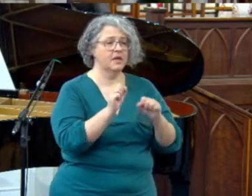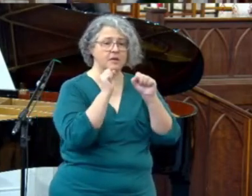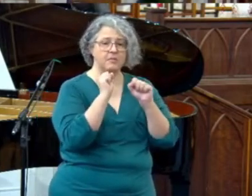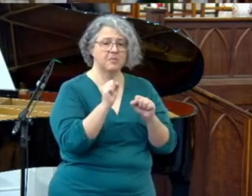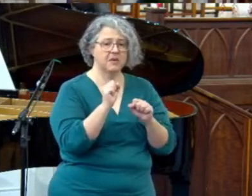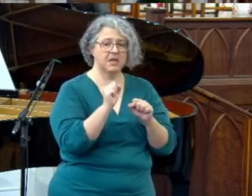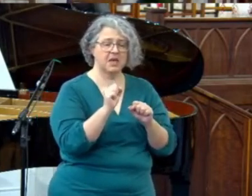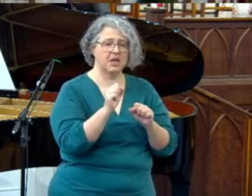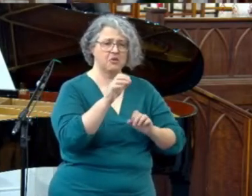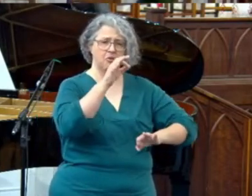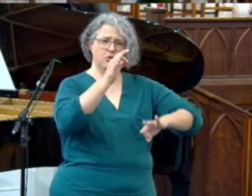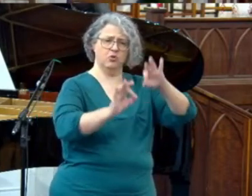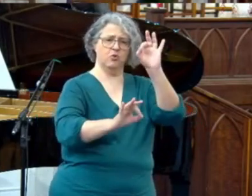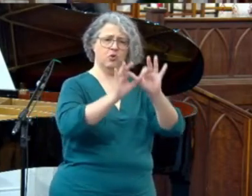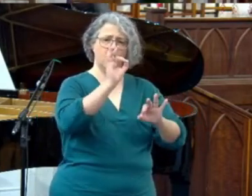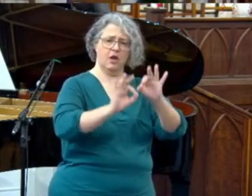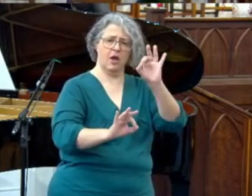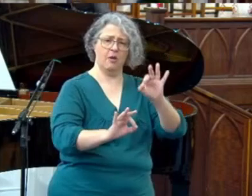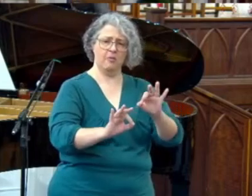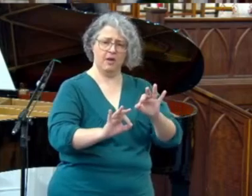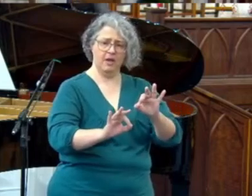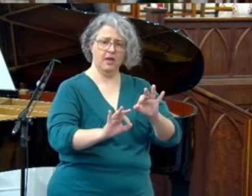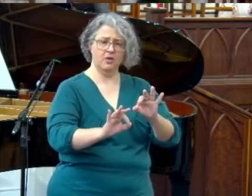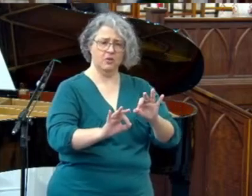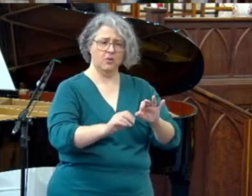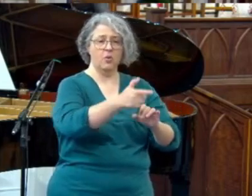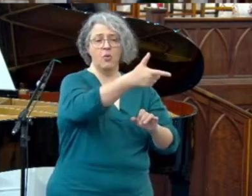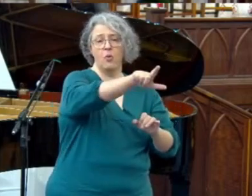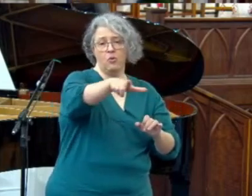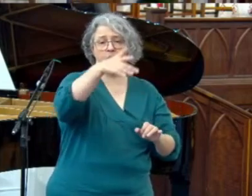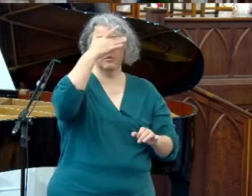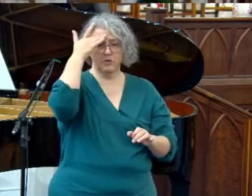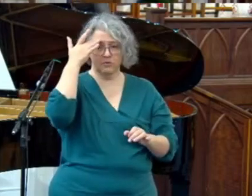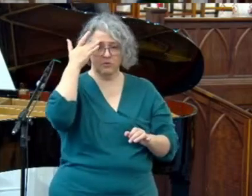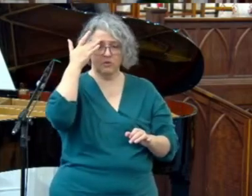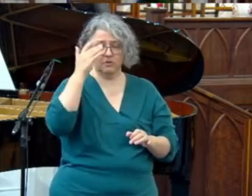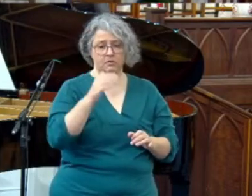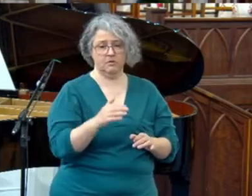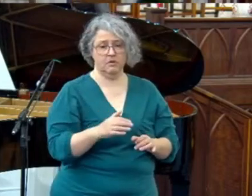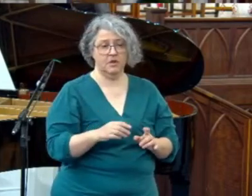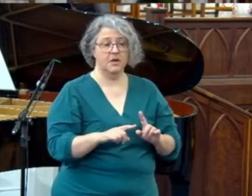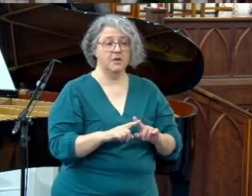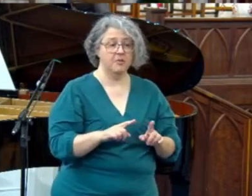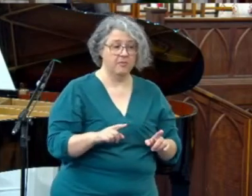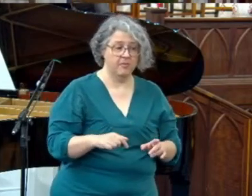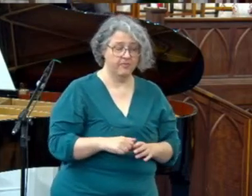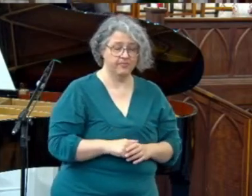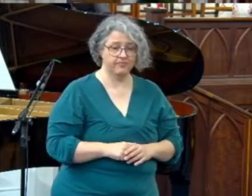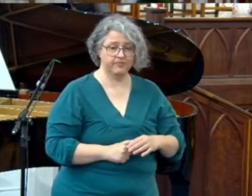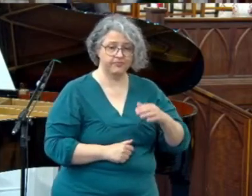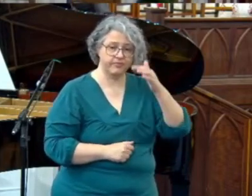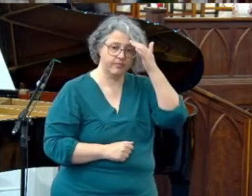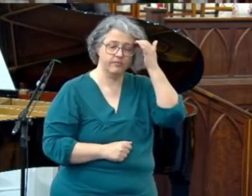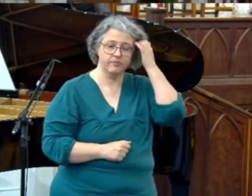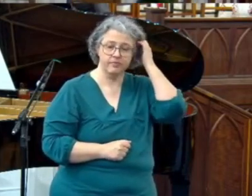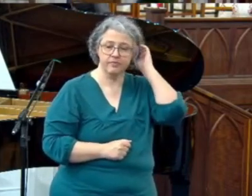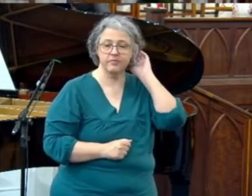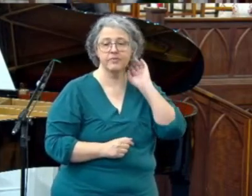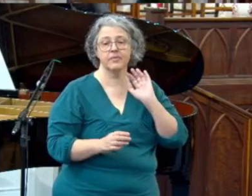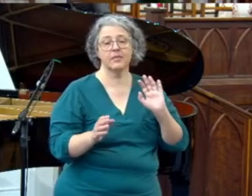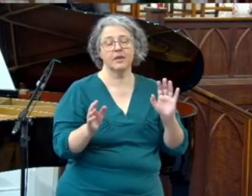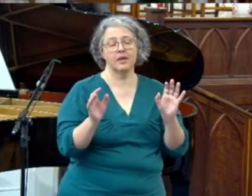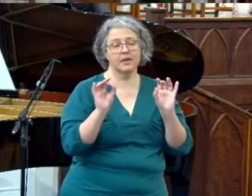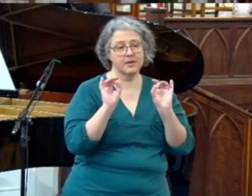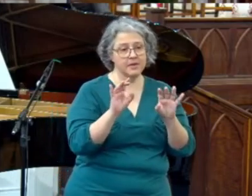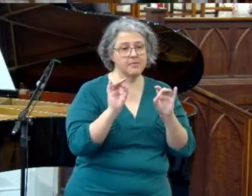a avaliação, o exame de si mesmo e dos outros faz parte da vida. Mas aqui, especificamente nesse